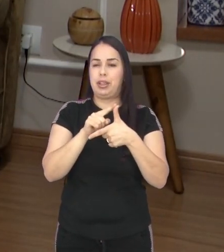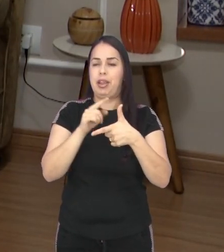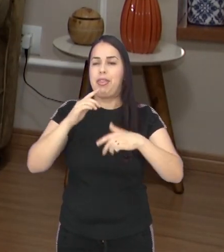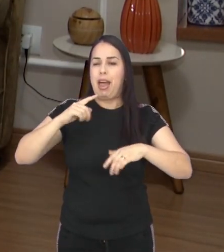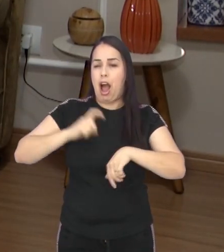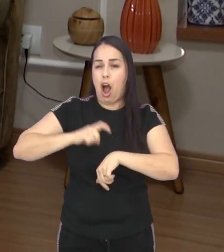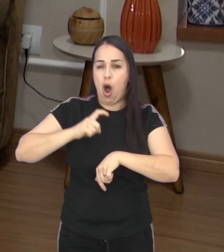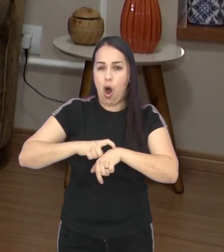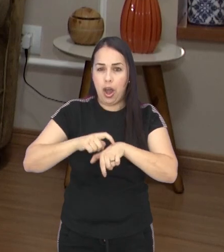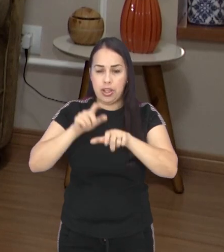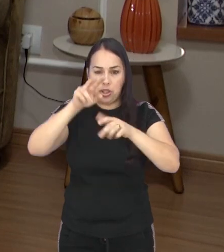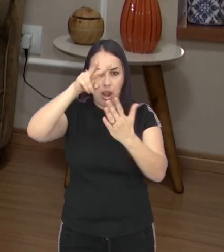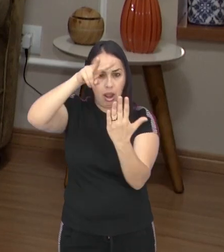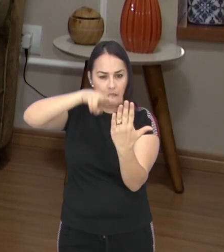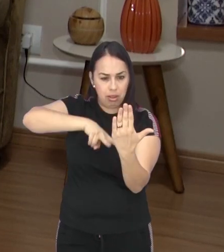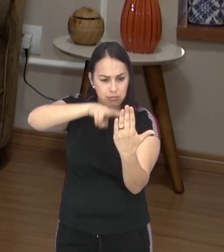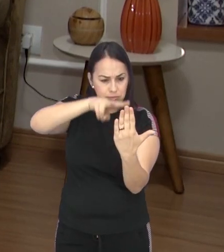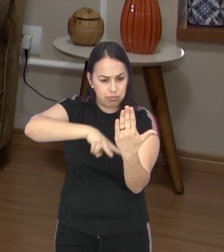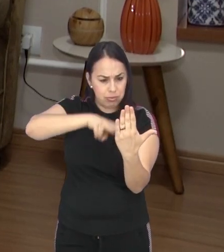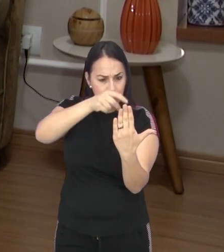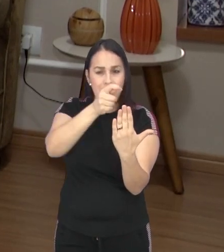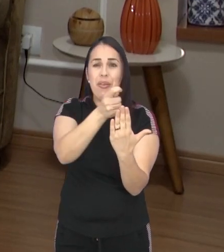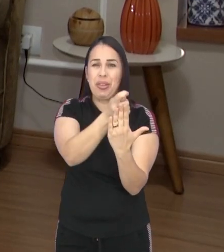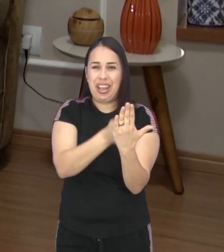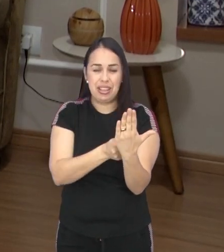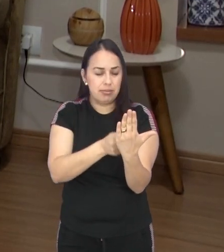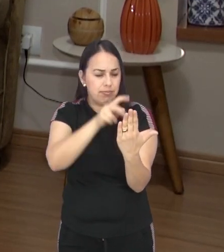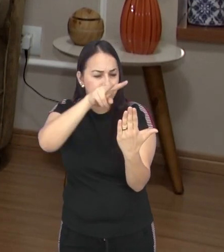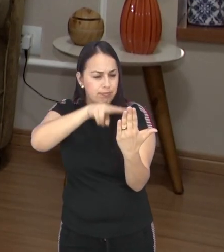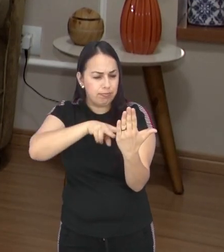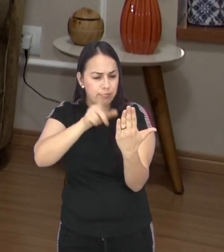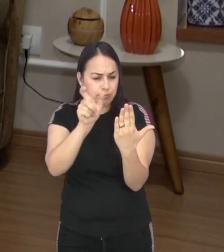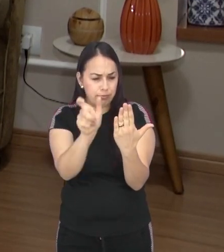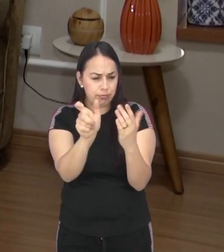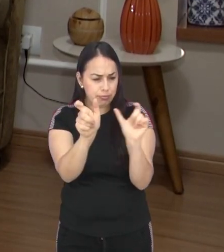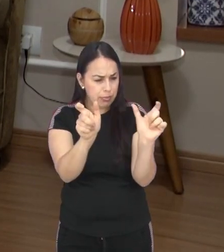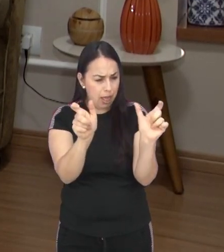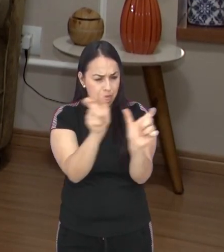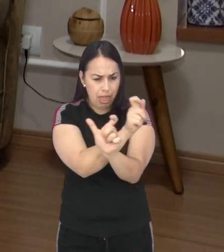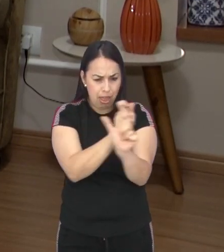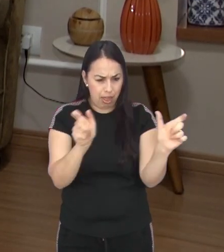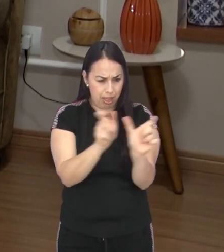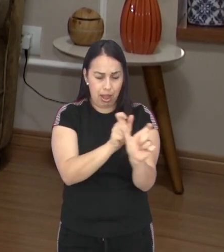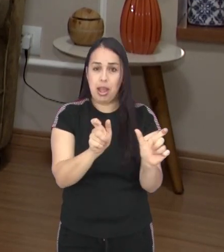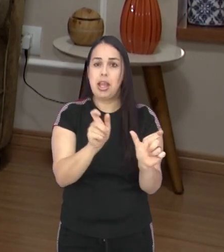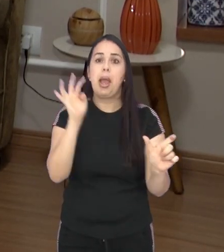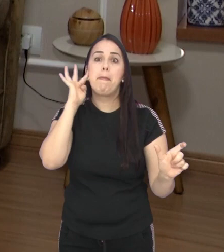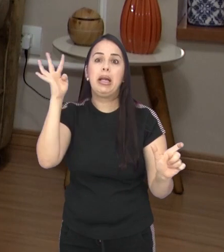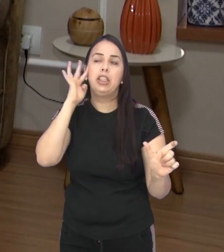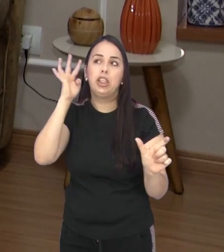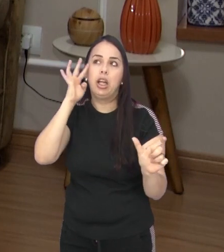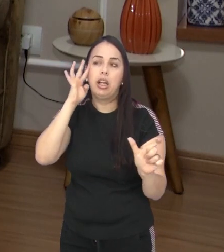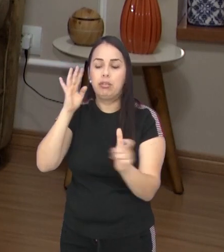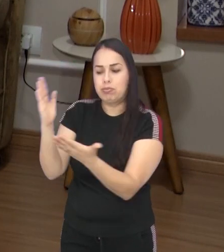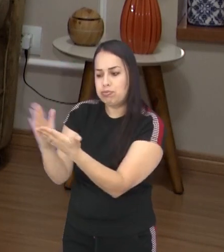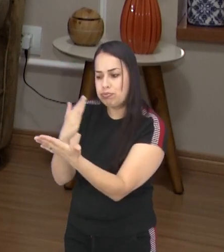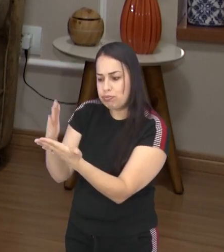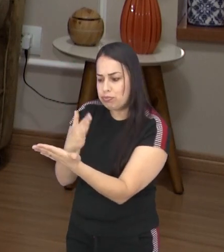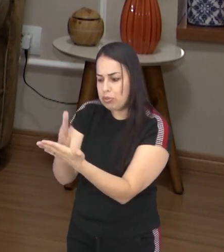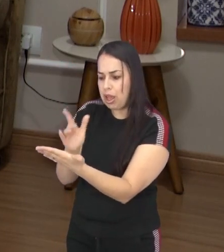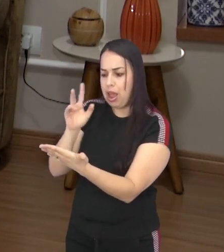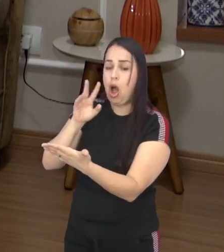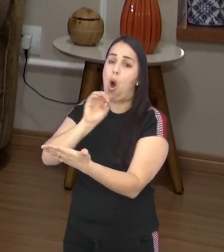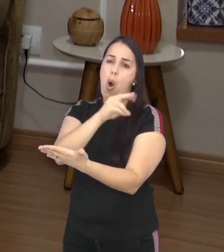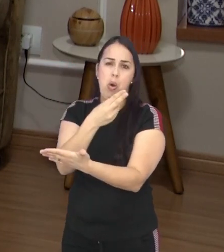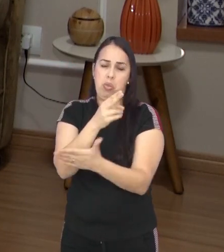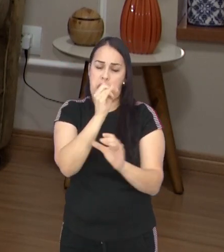Então, ela é uma dificuldade na prática do quê? Da criança fazer uma interpretação do texto, da leitura. Então, como se você estivesse lendo um